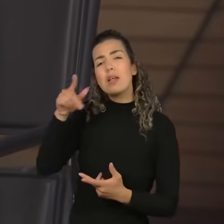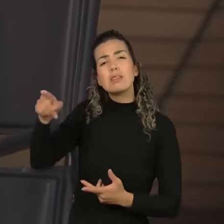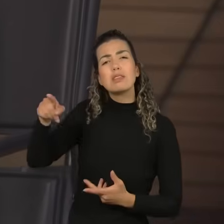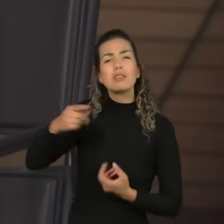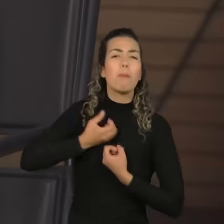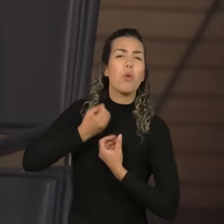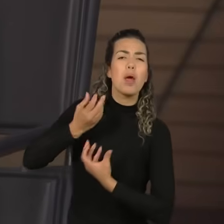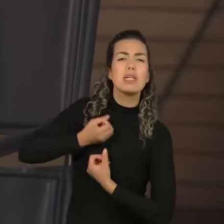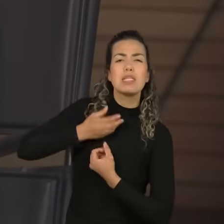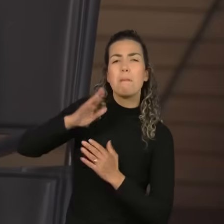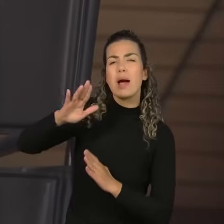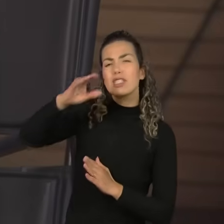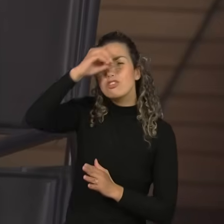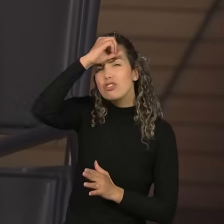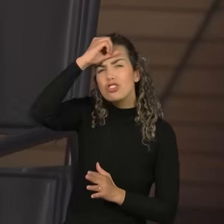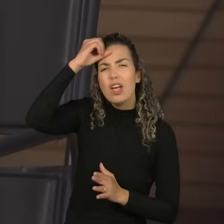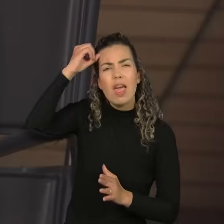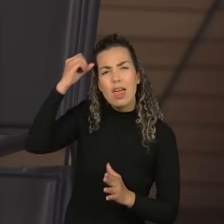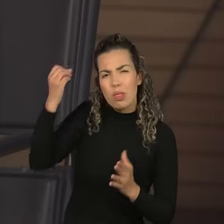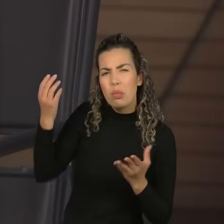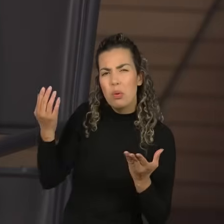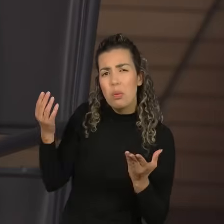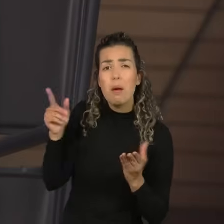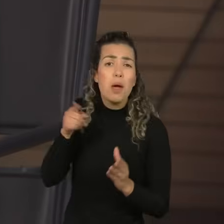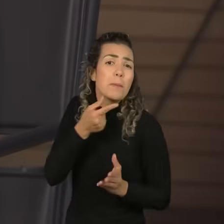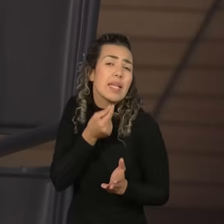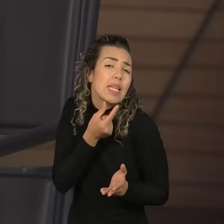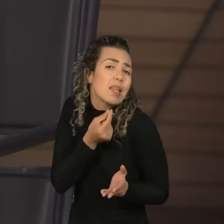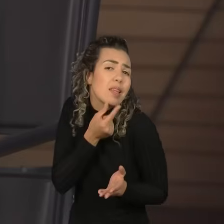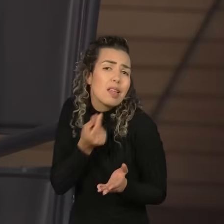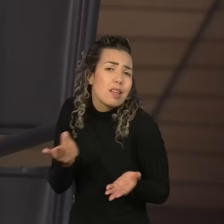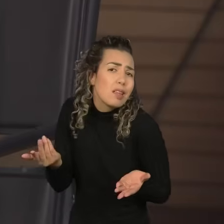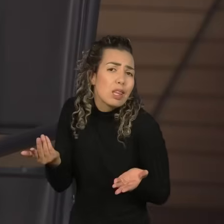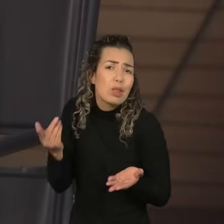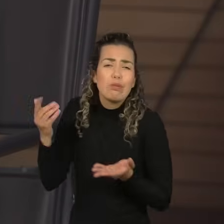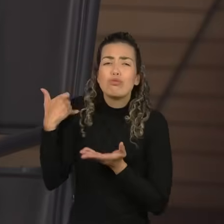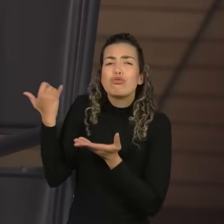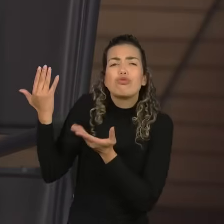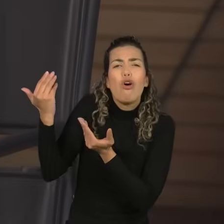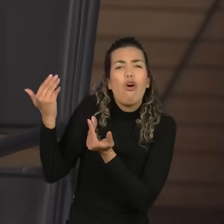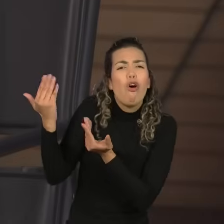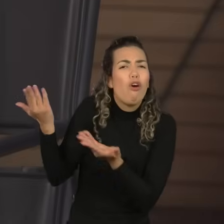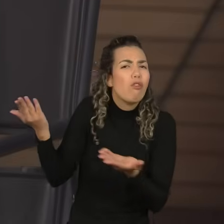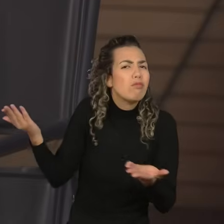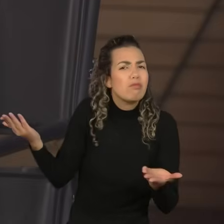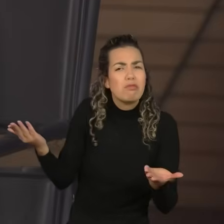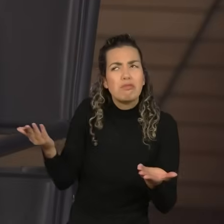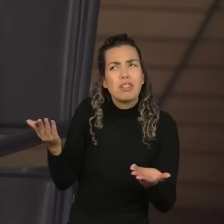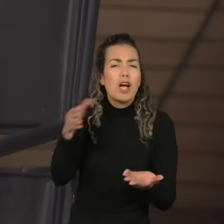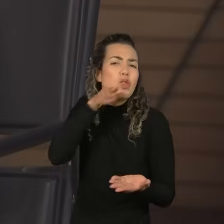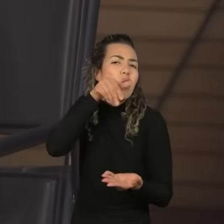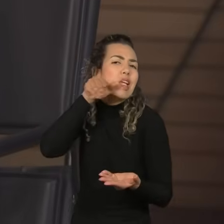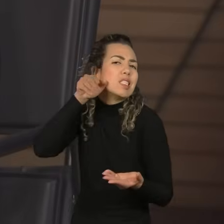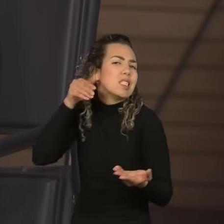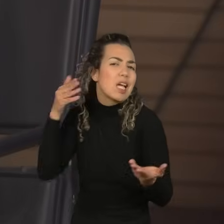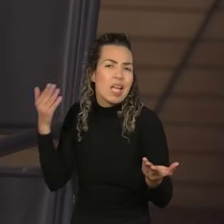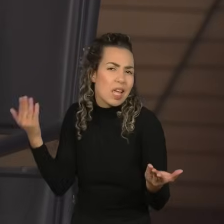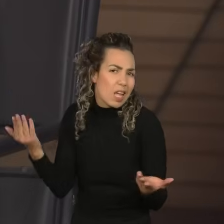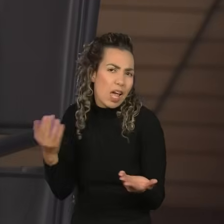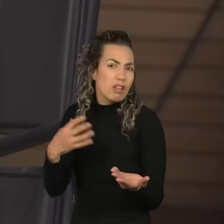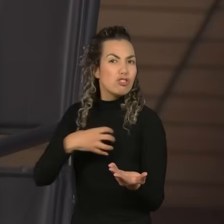né? É de um menino mesmo, não é? De um adolescente. Sim. Quer dizer, tem esse pulsar